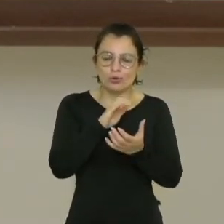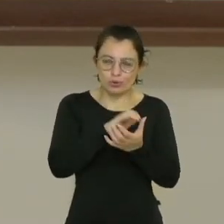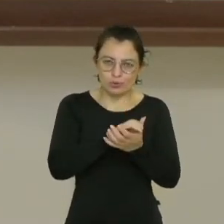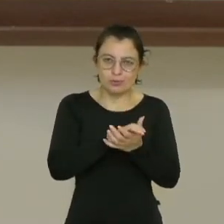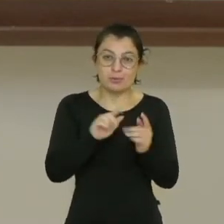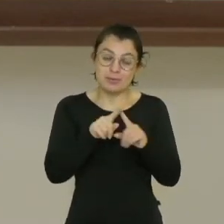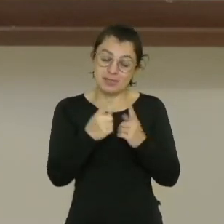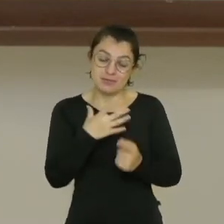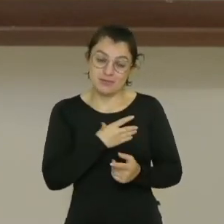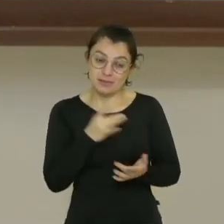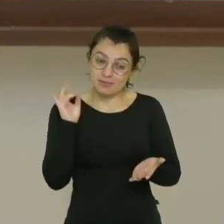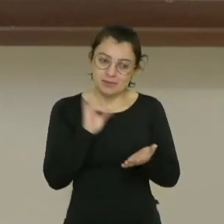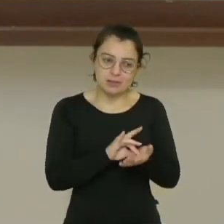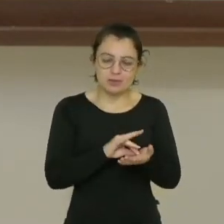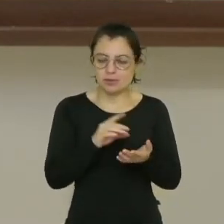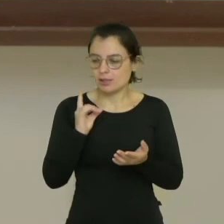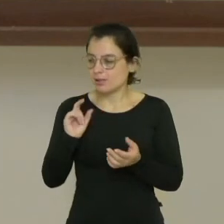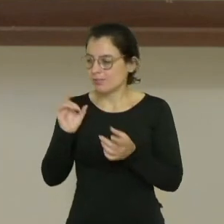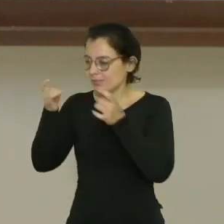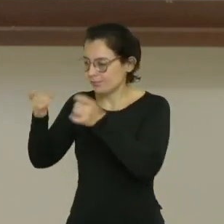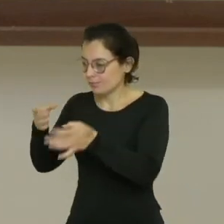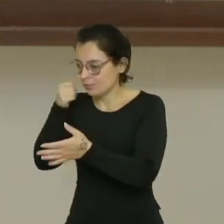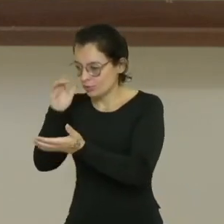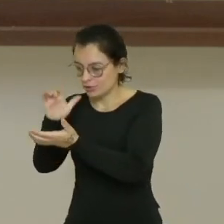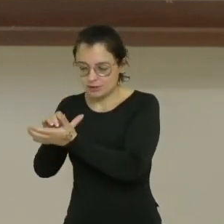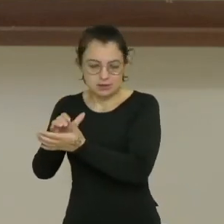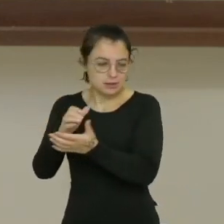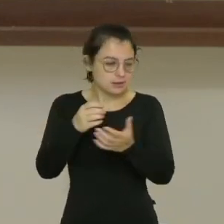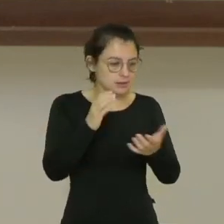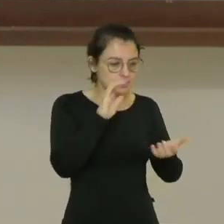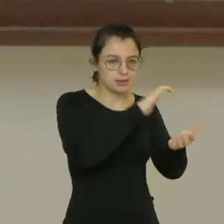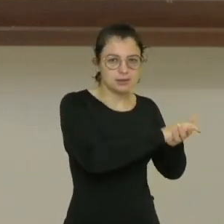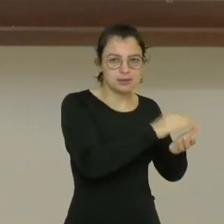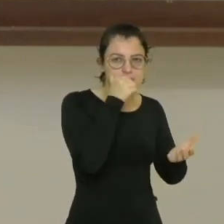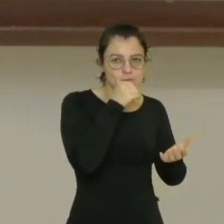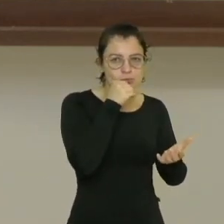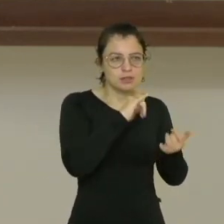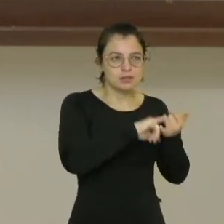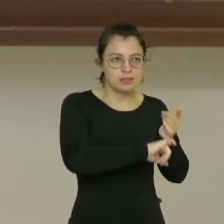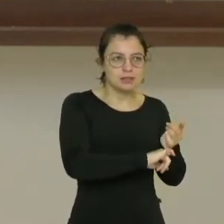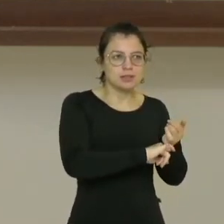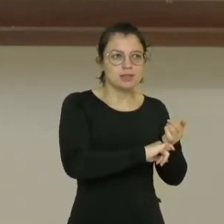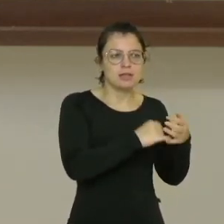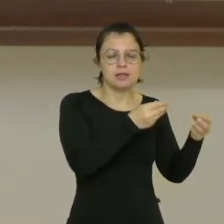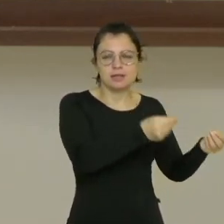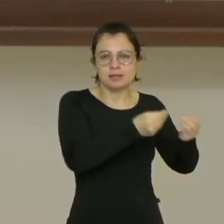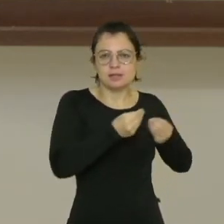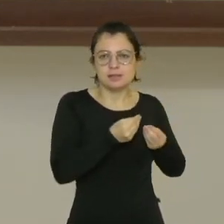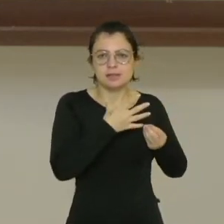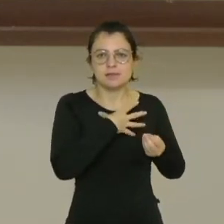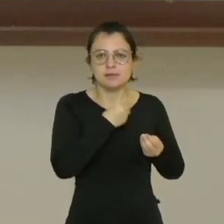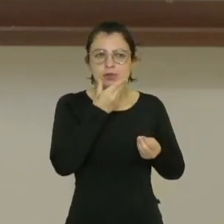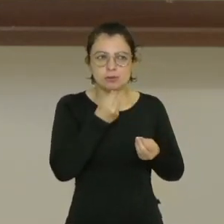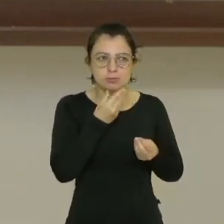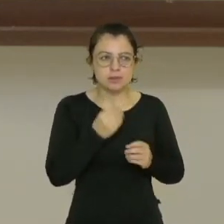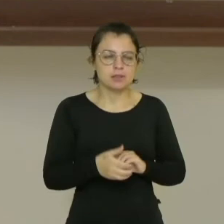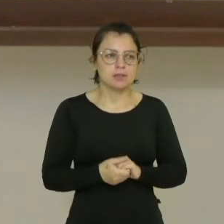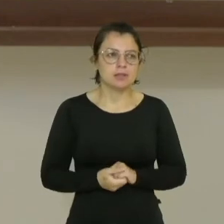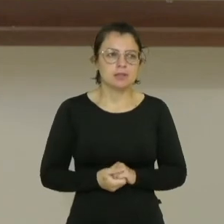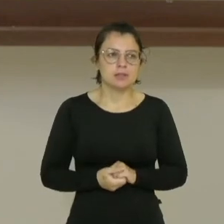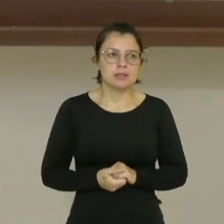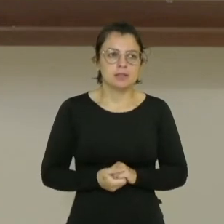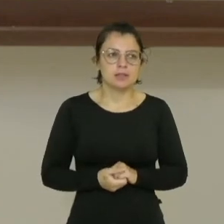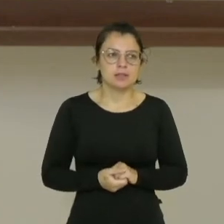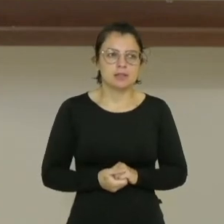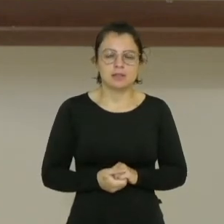ser legítimo, logo ele precisava se separar da Catarina e casar-se com a amante para que o filho nascesse legítimo. E pede a anulação,